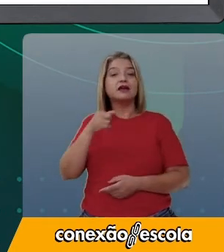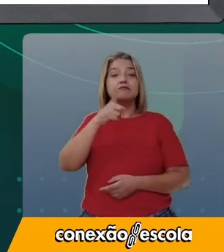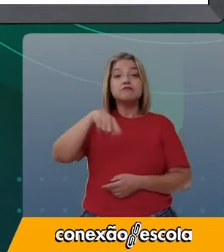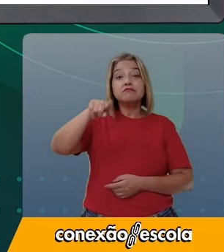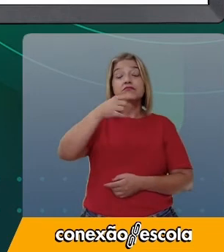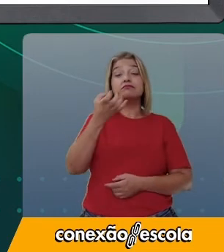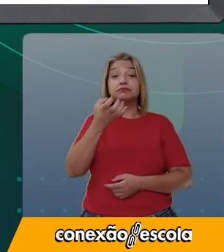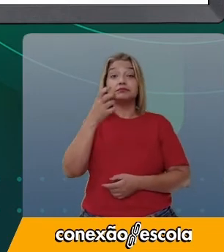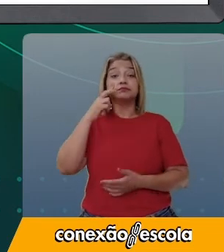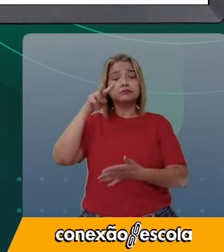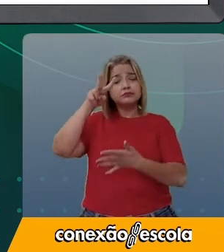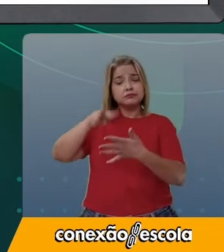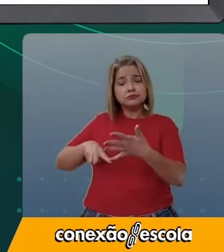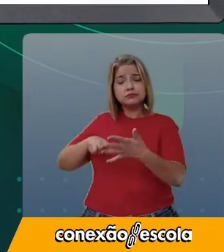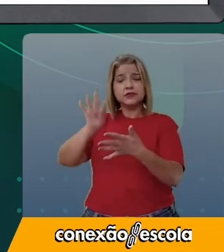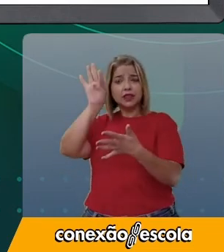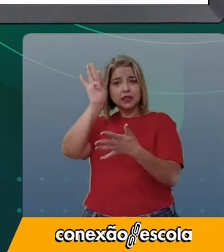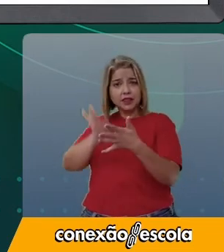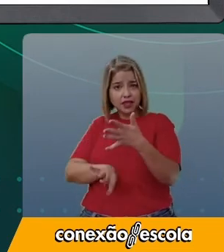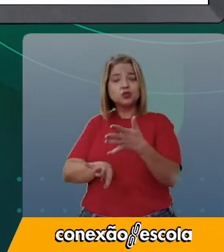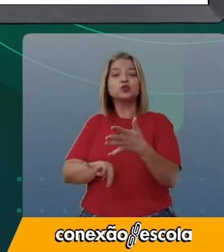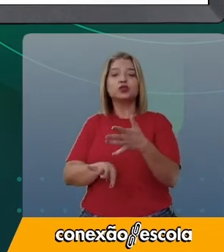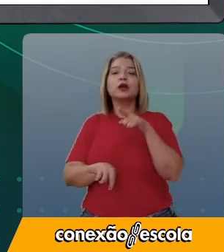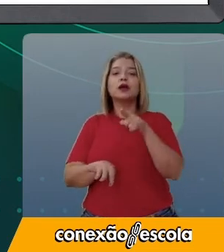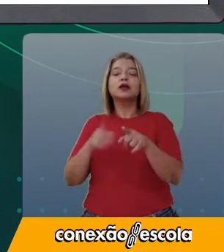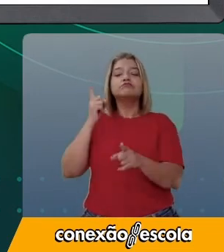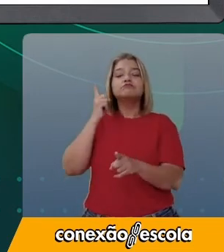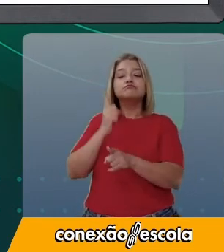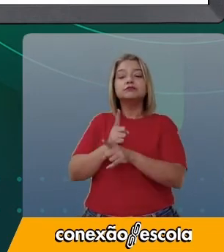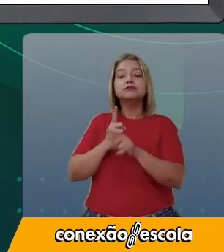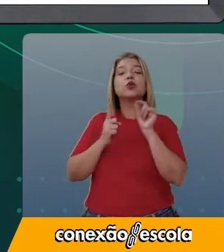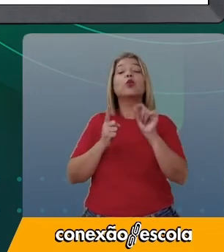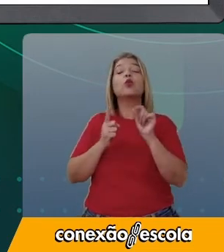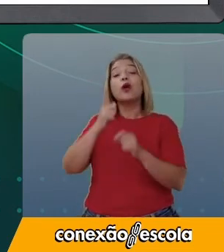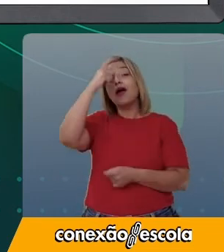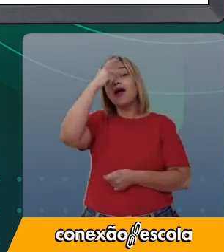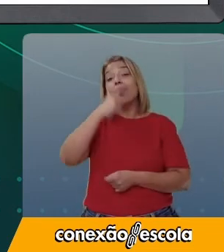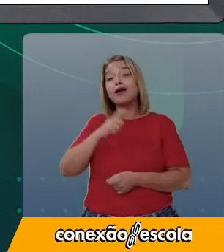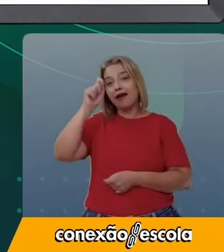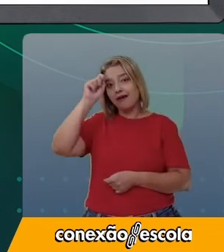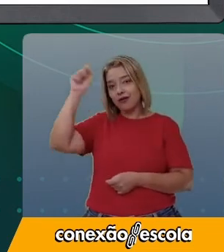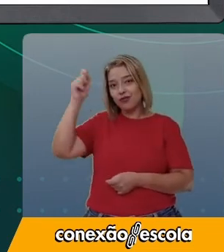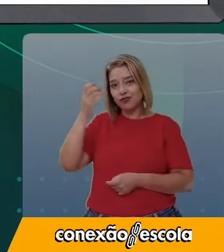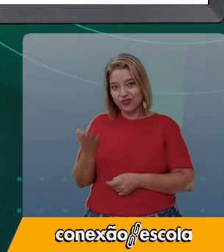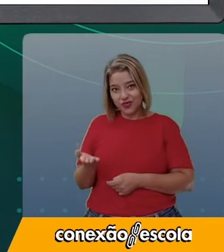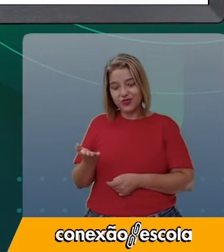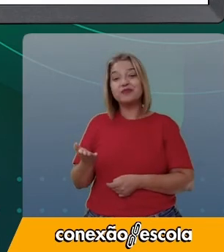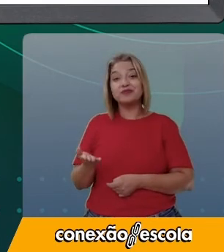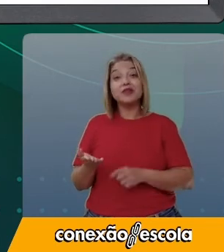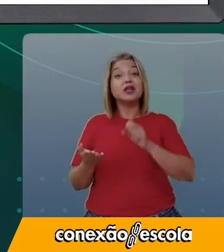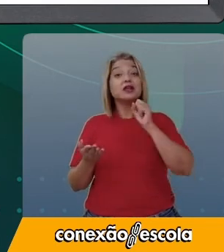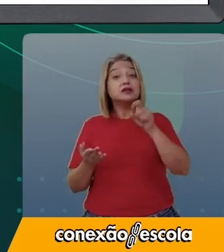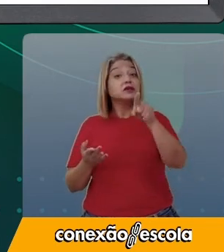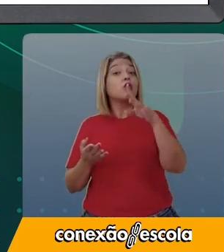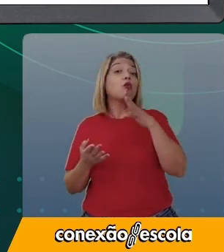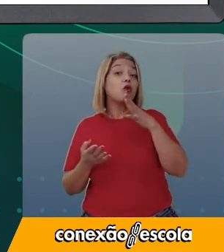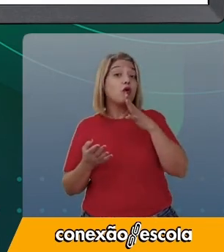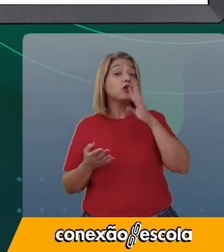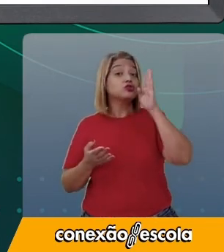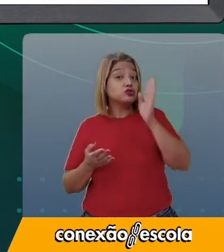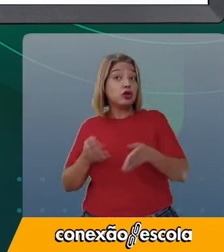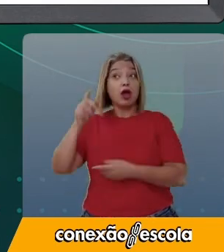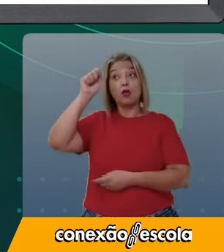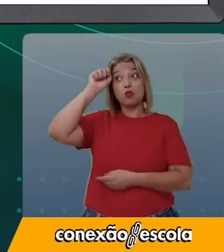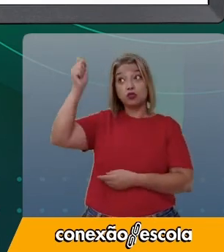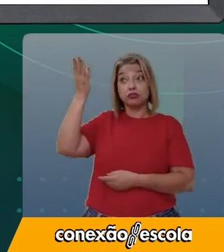você for ler um texto, primeiro, descubra quem é o autor. E se você já tem informações sobre